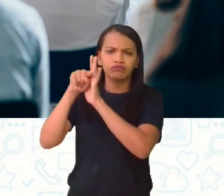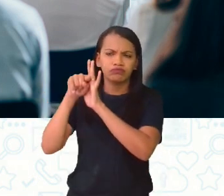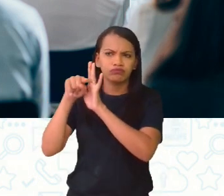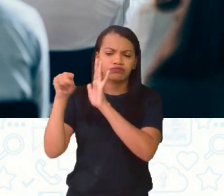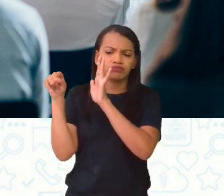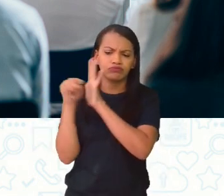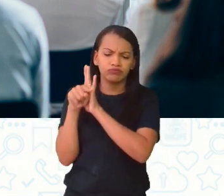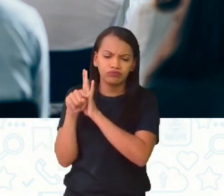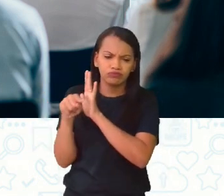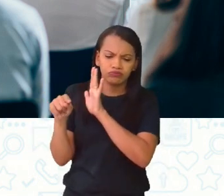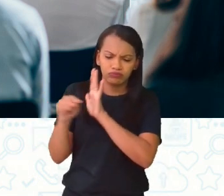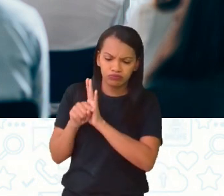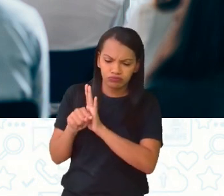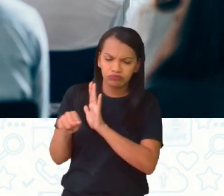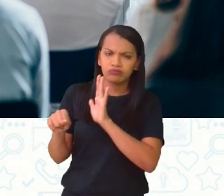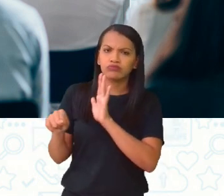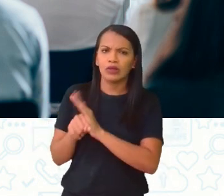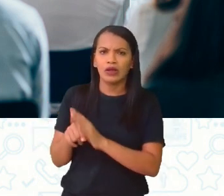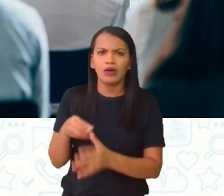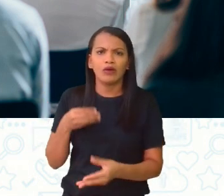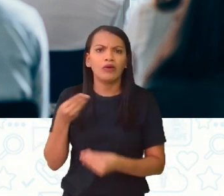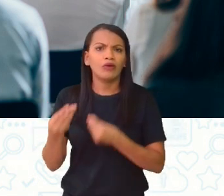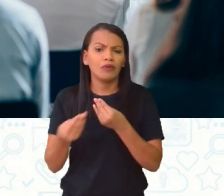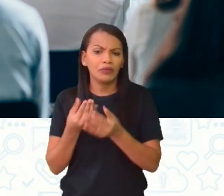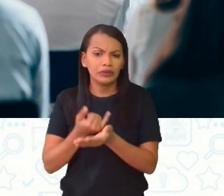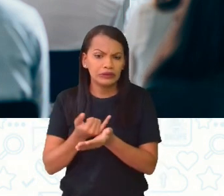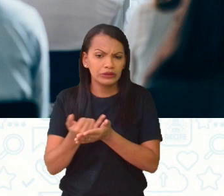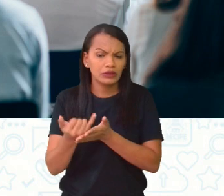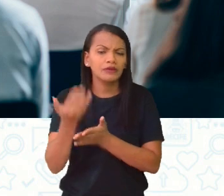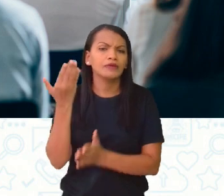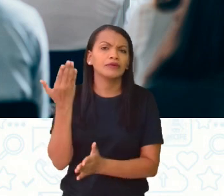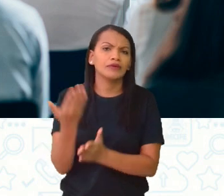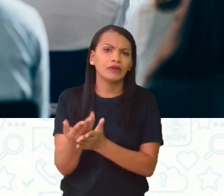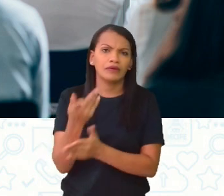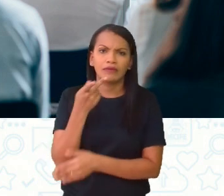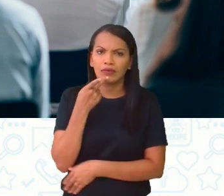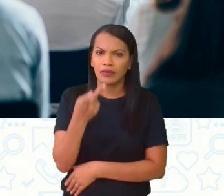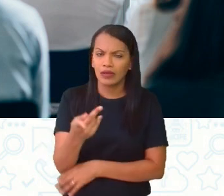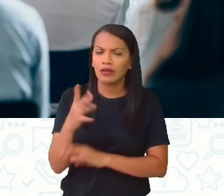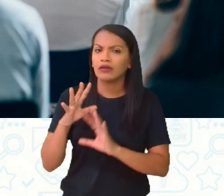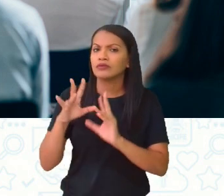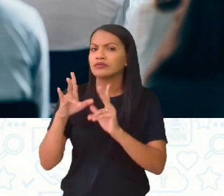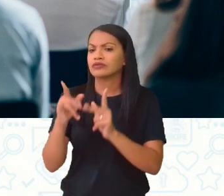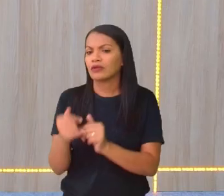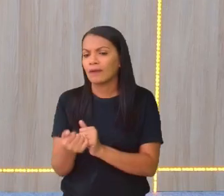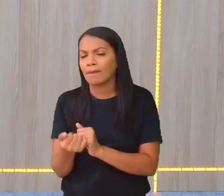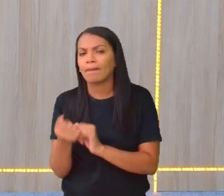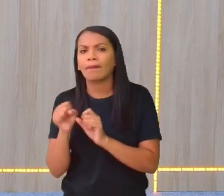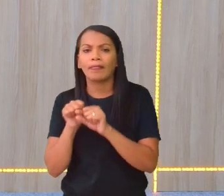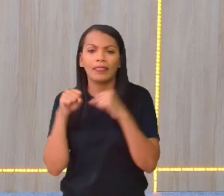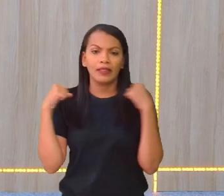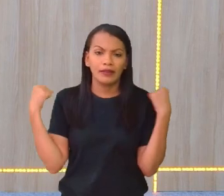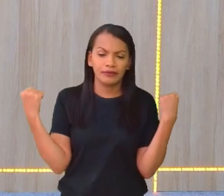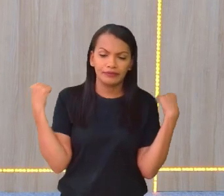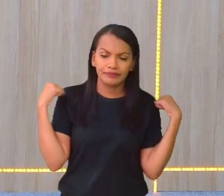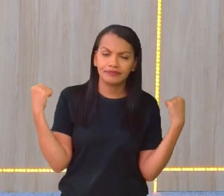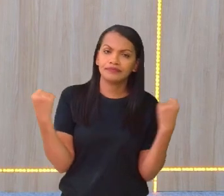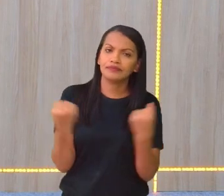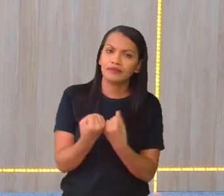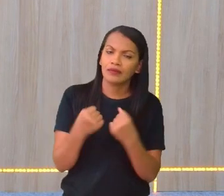é? Como desde o início da aula eu falei, não é? Todo seminário, toda palestra tem